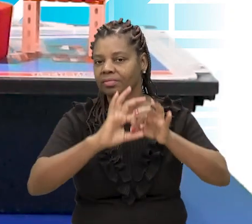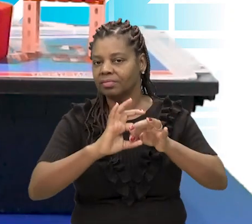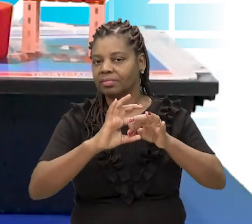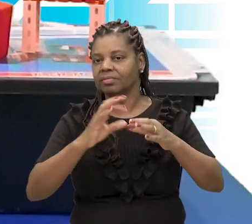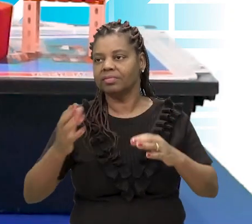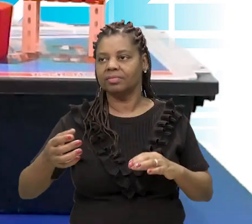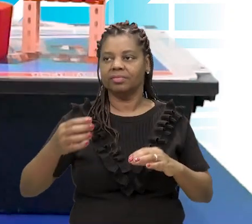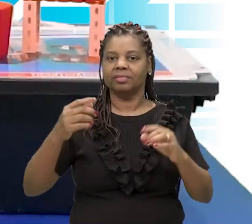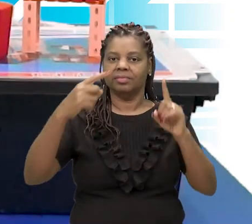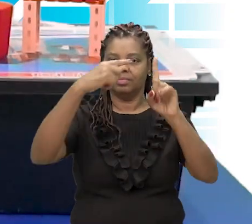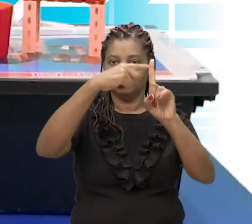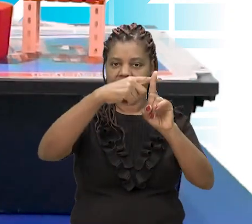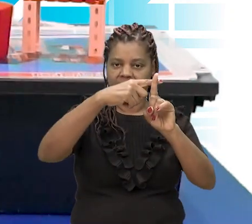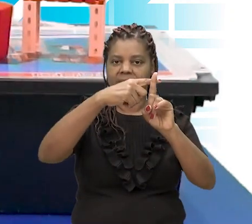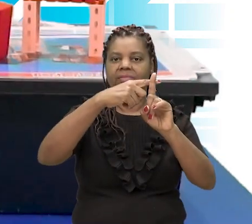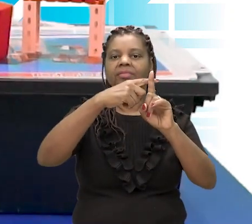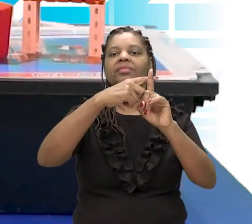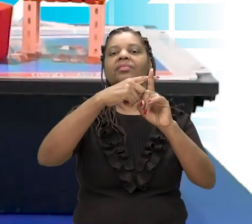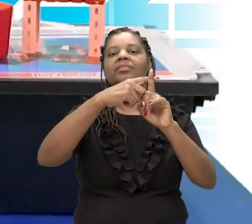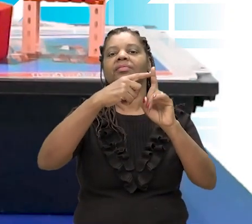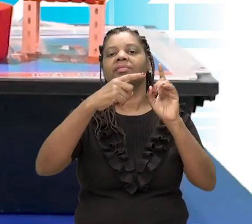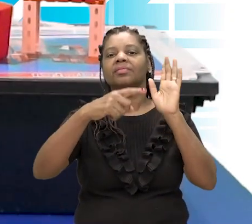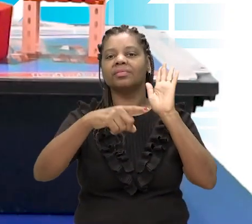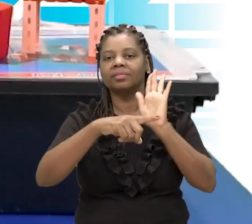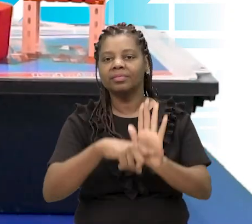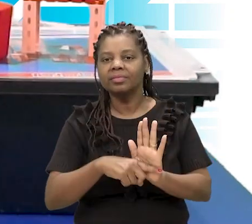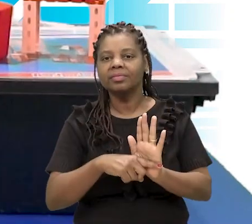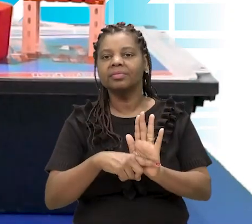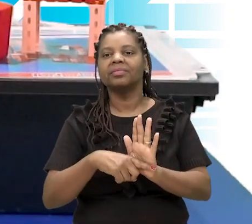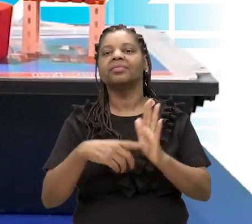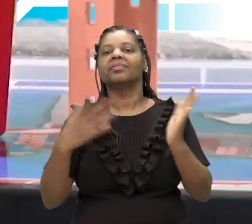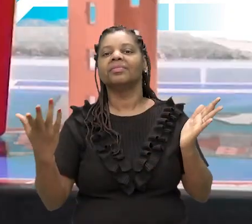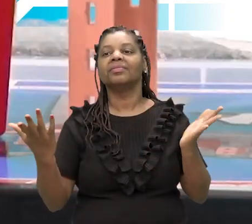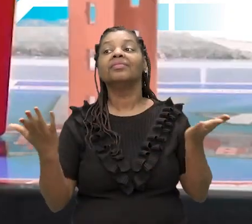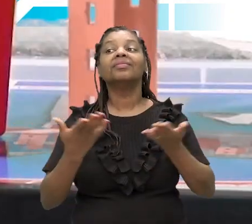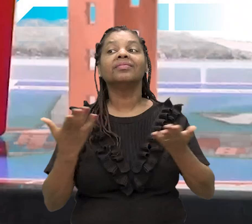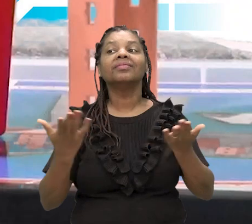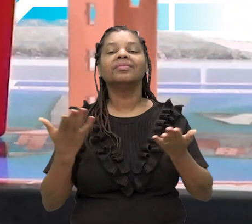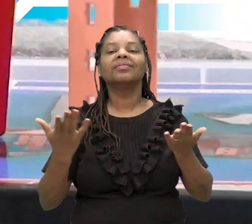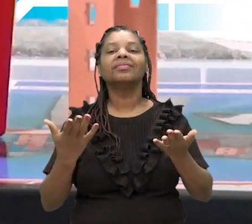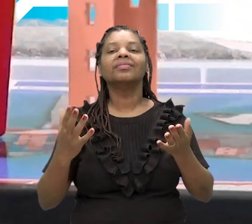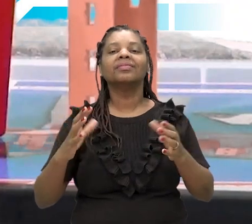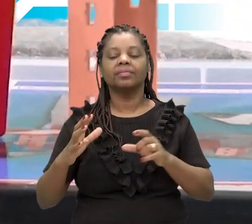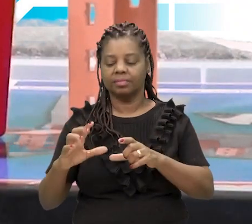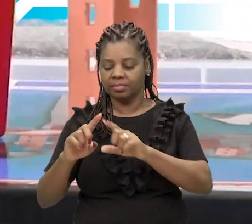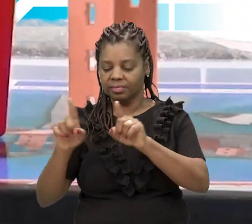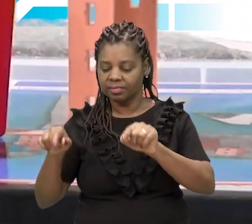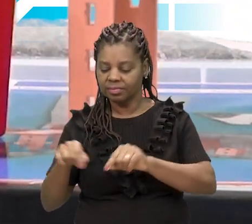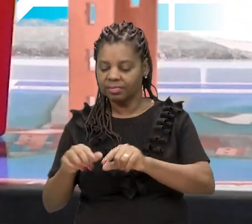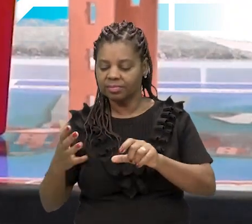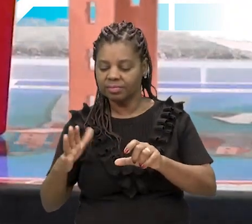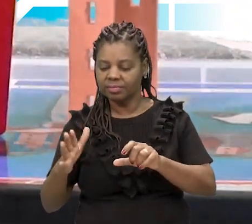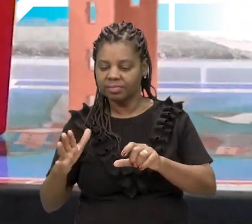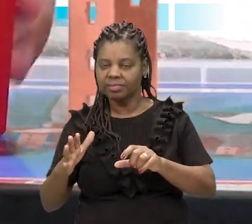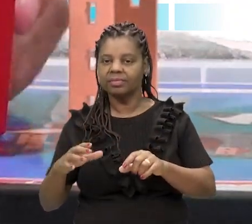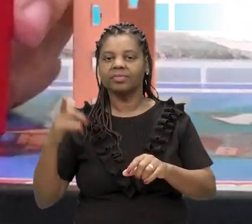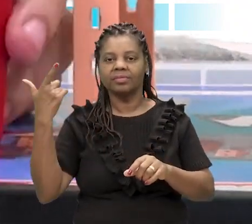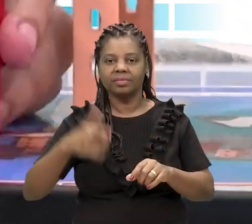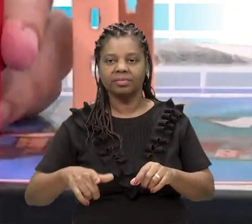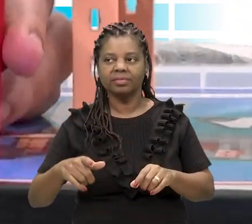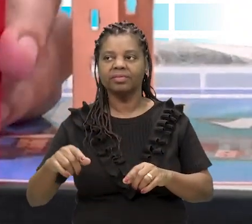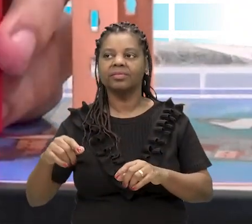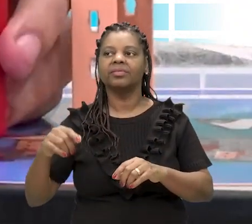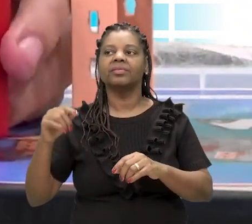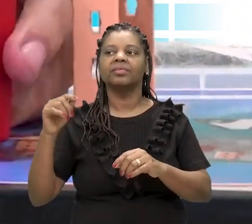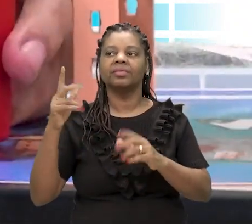se vai dar certo ou não. Então coloquei o ladinho positivo, o ladinho negativo. E aqui na nossa bateria